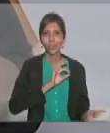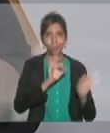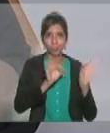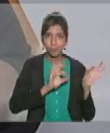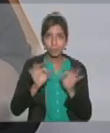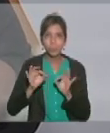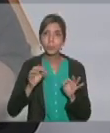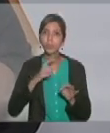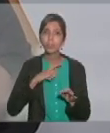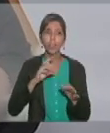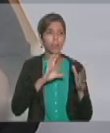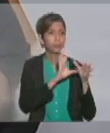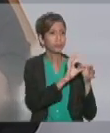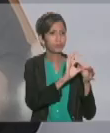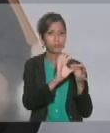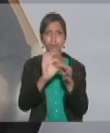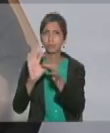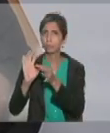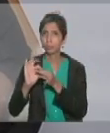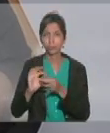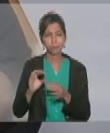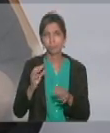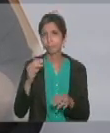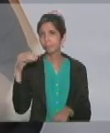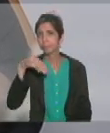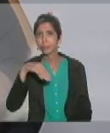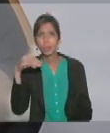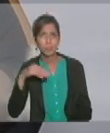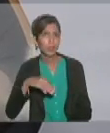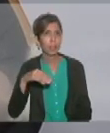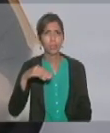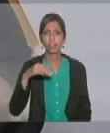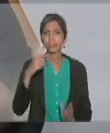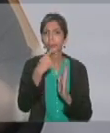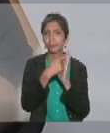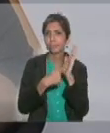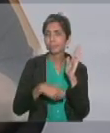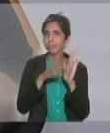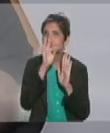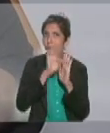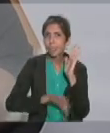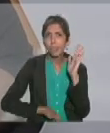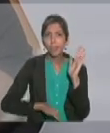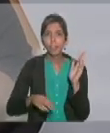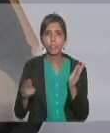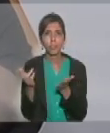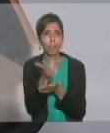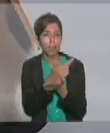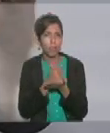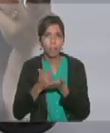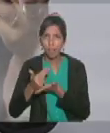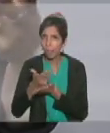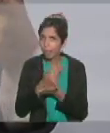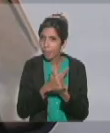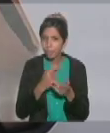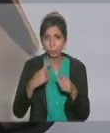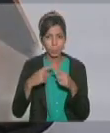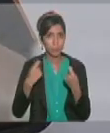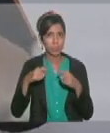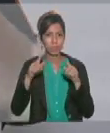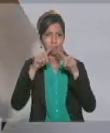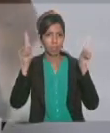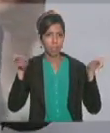da organização, vão se entrelaçar diversos conteúdos. Matemáticos, de produção de texto, de artes, porque eles vão ter que